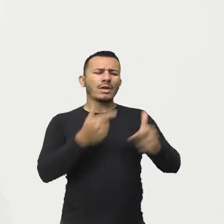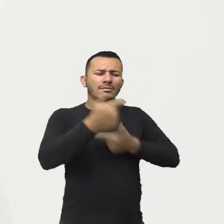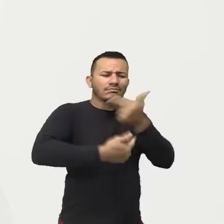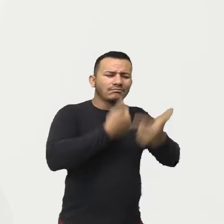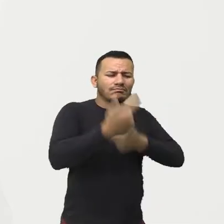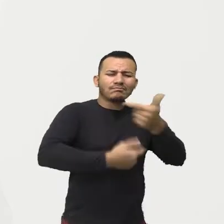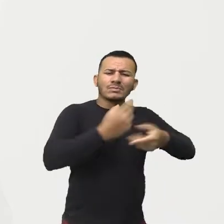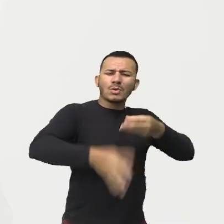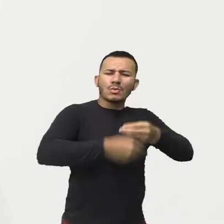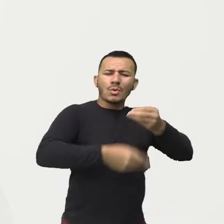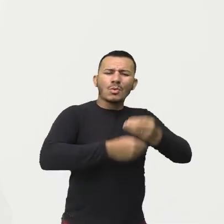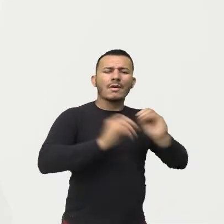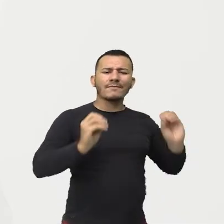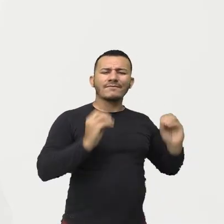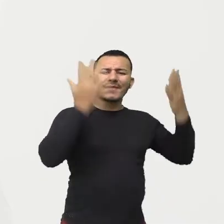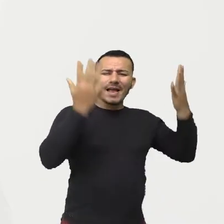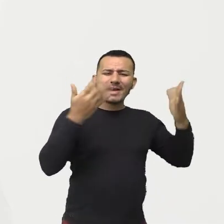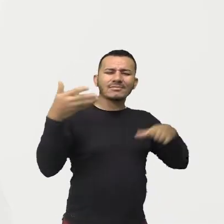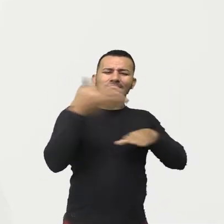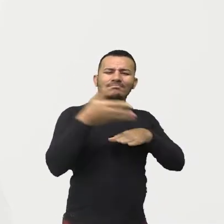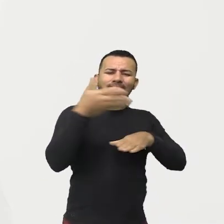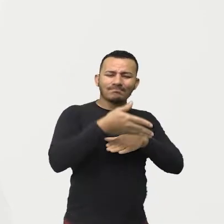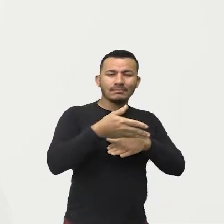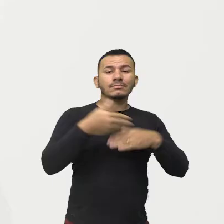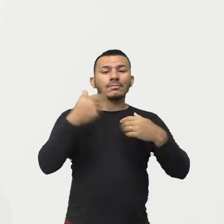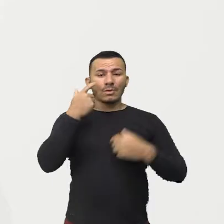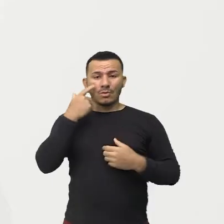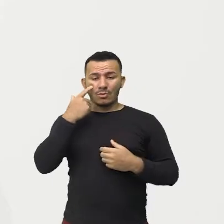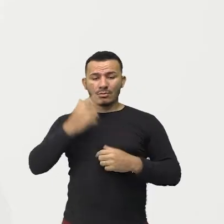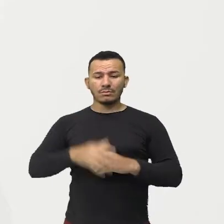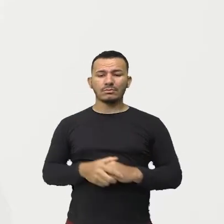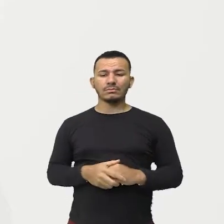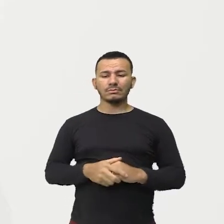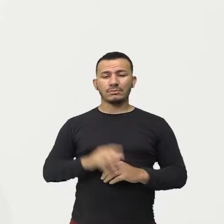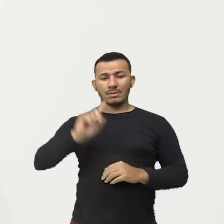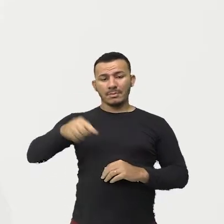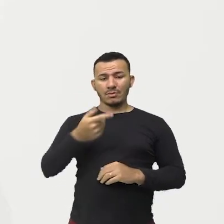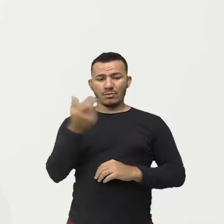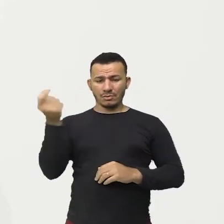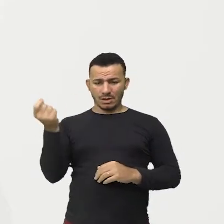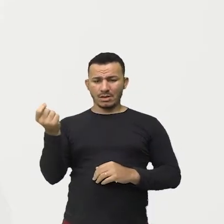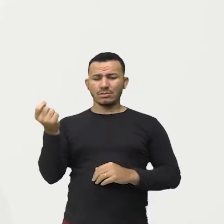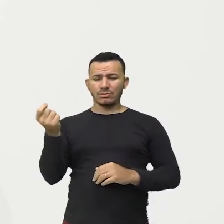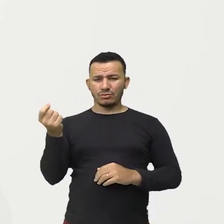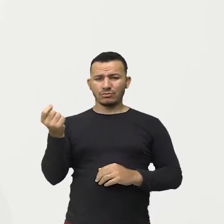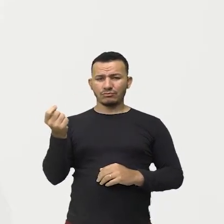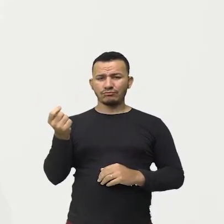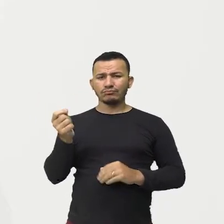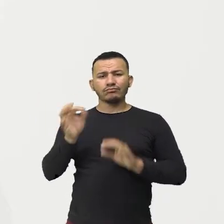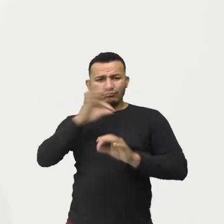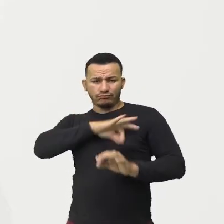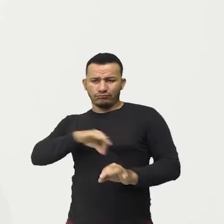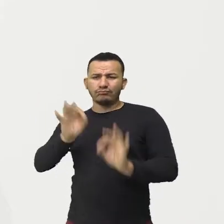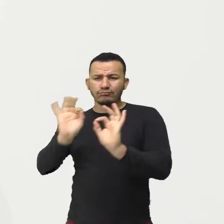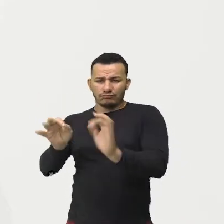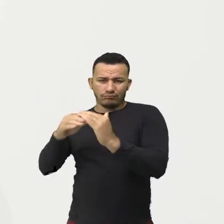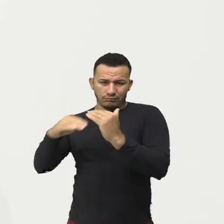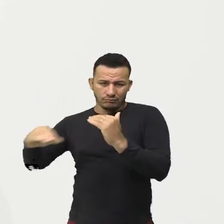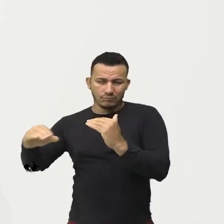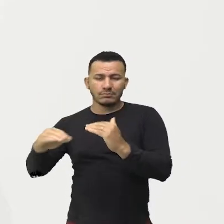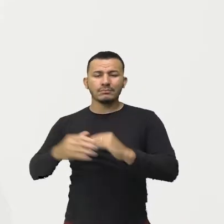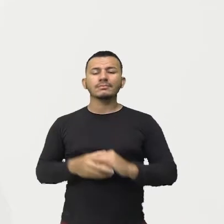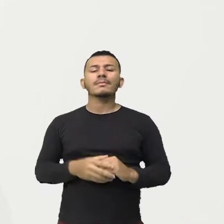ganhando um extra por cada evento. Olha só a situação. R$ 1.200 já é fixo, tá legal? Já tem esse